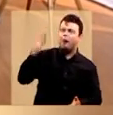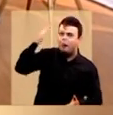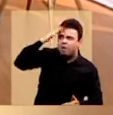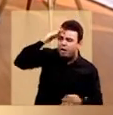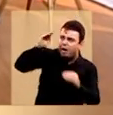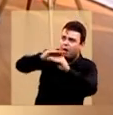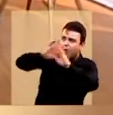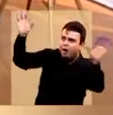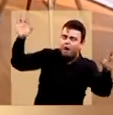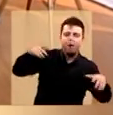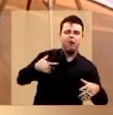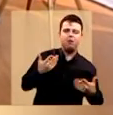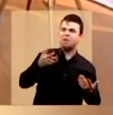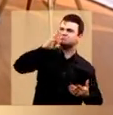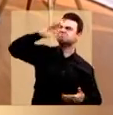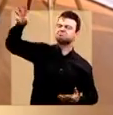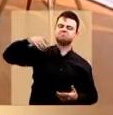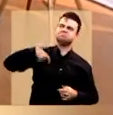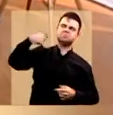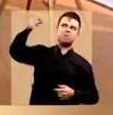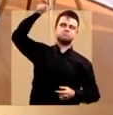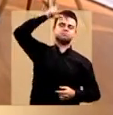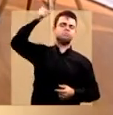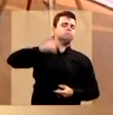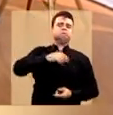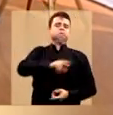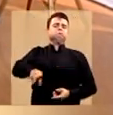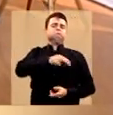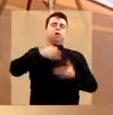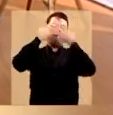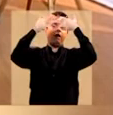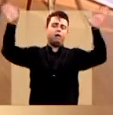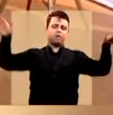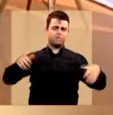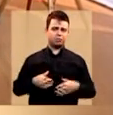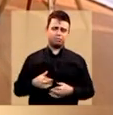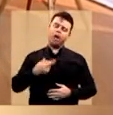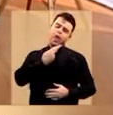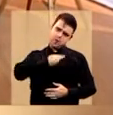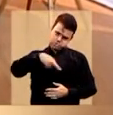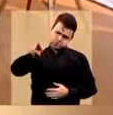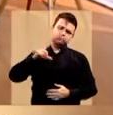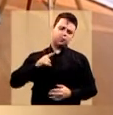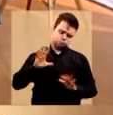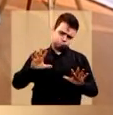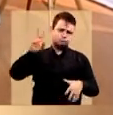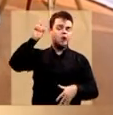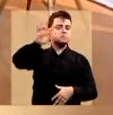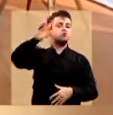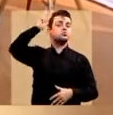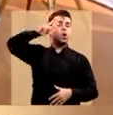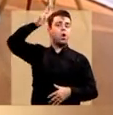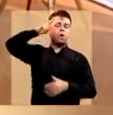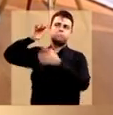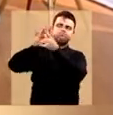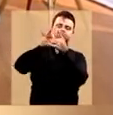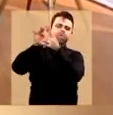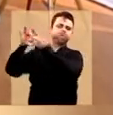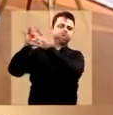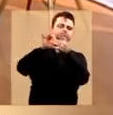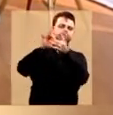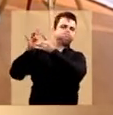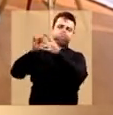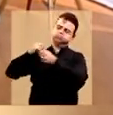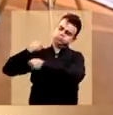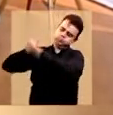quer dizer, essa divindade, essa mitologia, porque tem a religião, mas tem a história. Ela está lá, então, ela fez